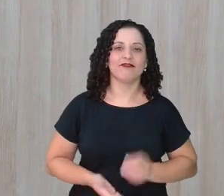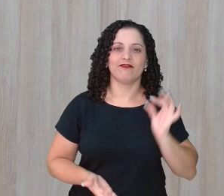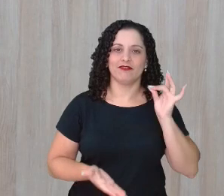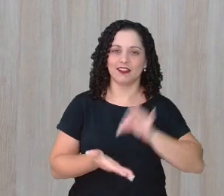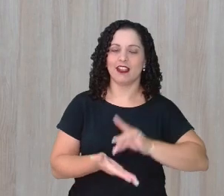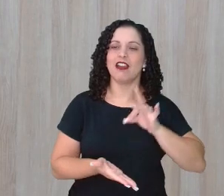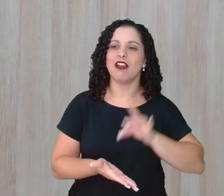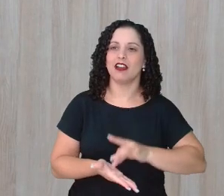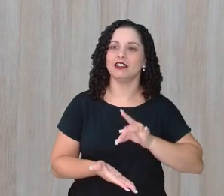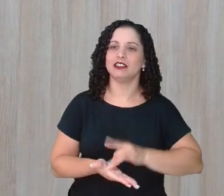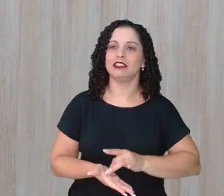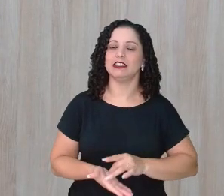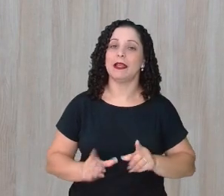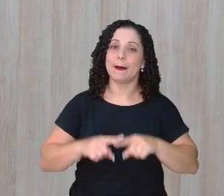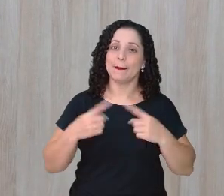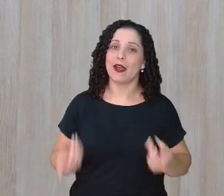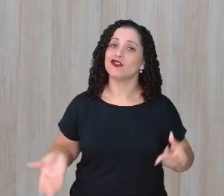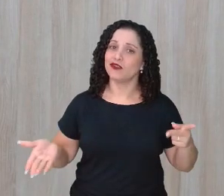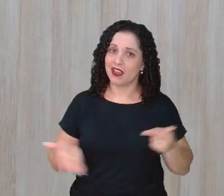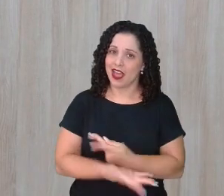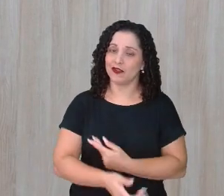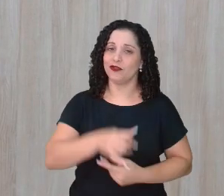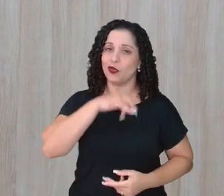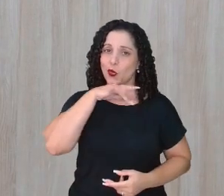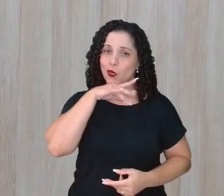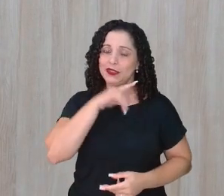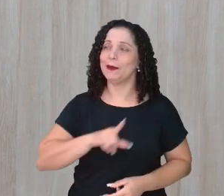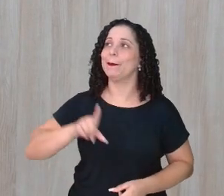aí, deu errado também para ele, né?